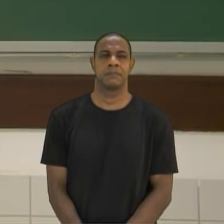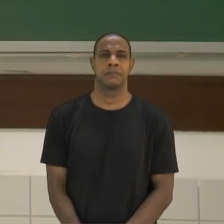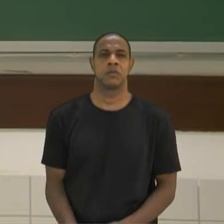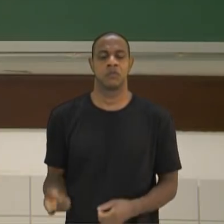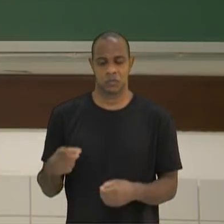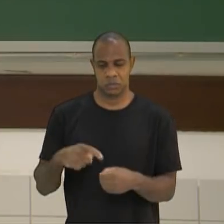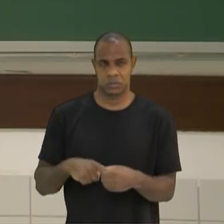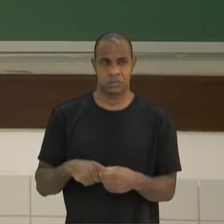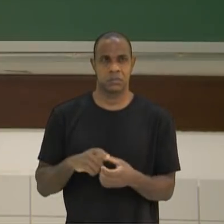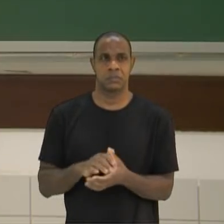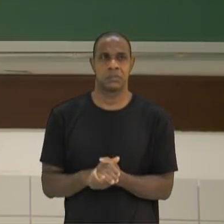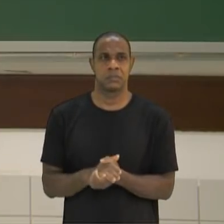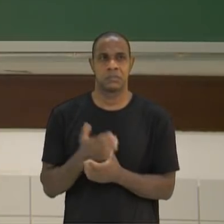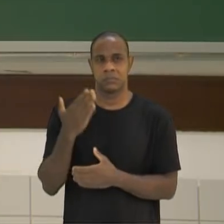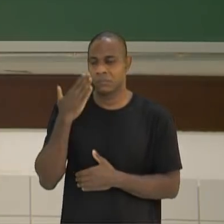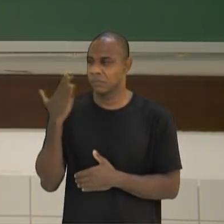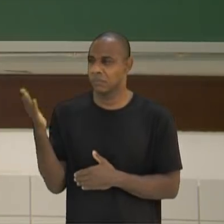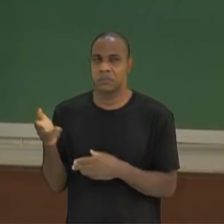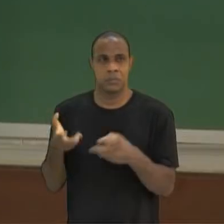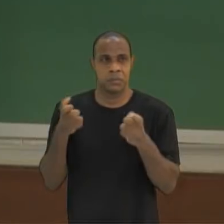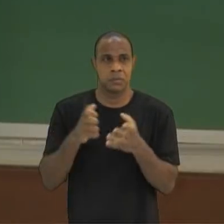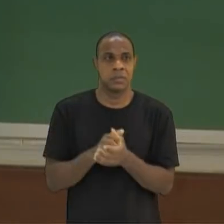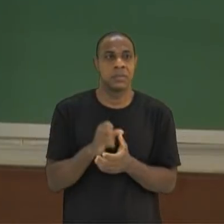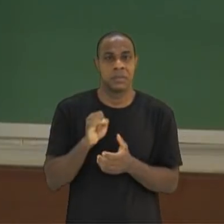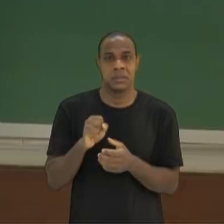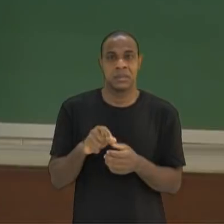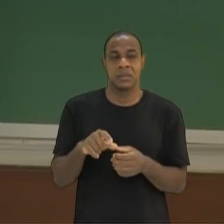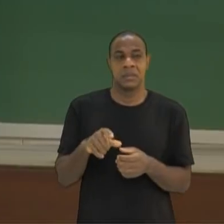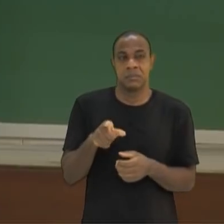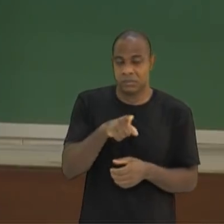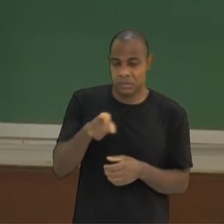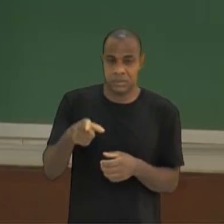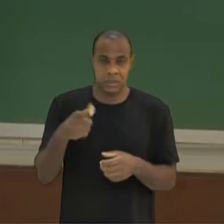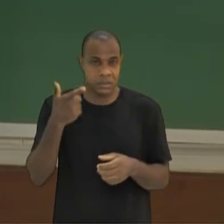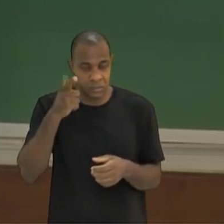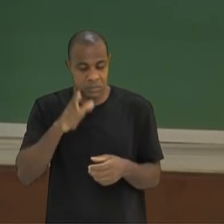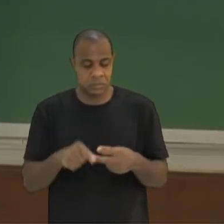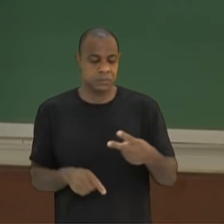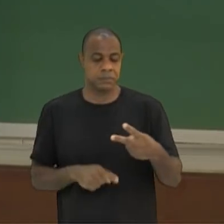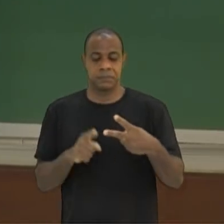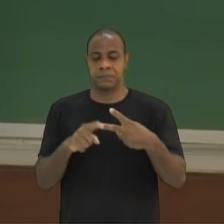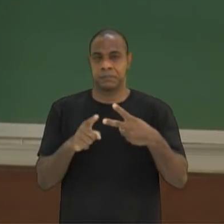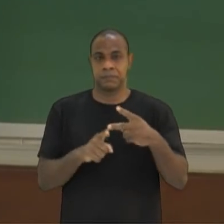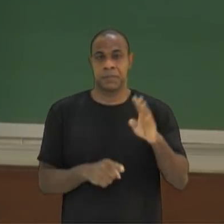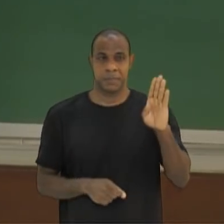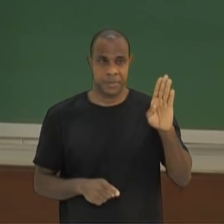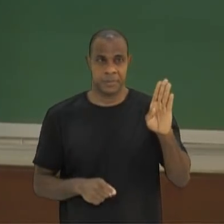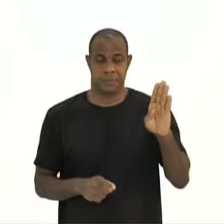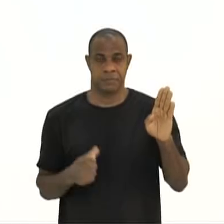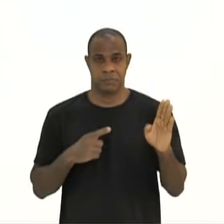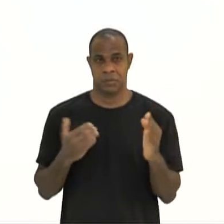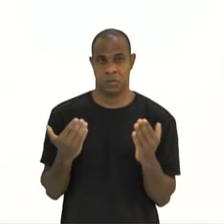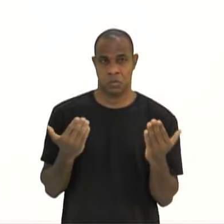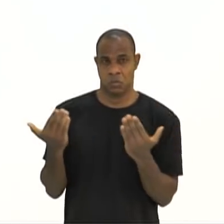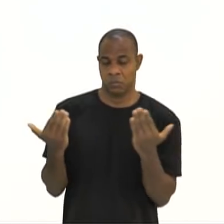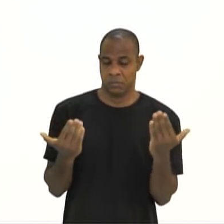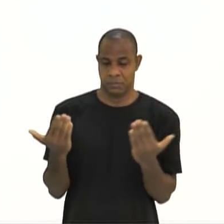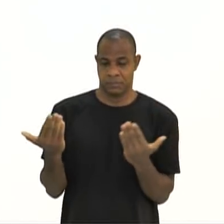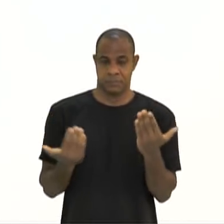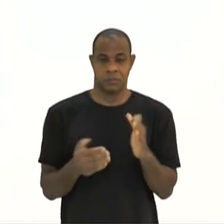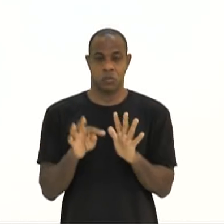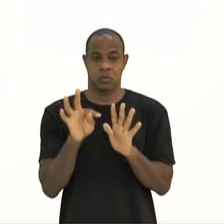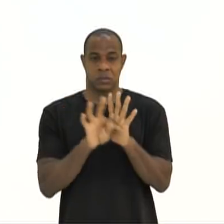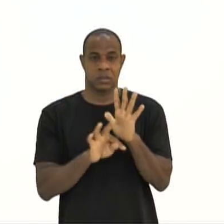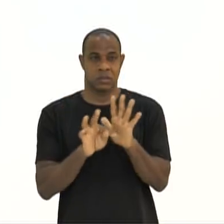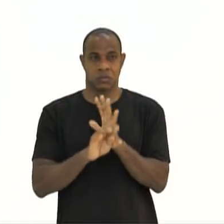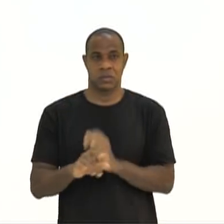Retornando então, pessoal, observem quem assinalou a letra B, né, conseguiu captar aí a comparação dos textos literários, tanto do